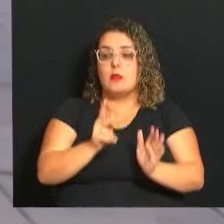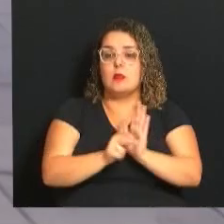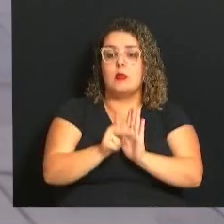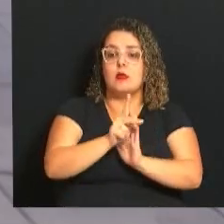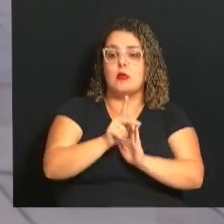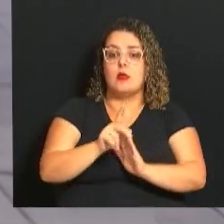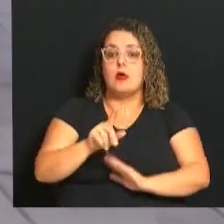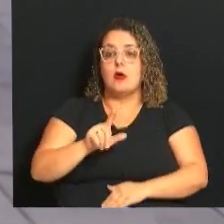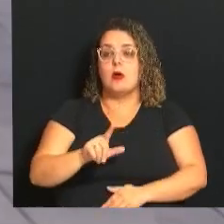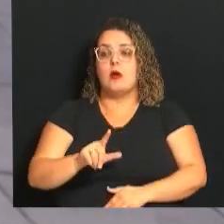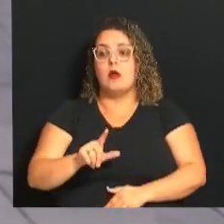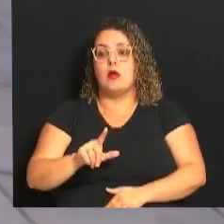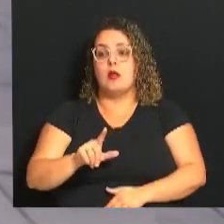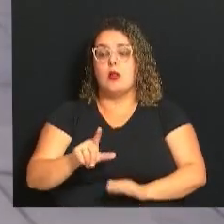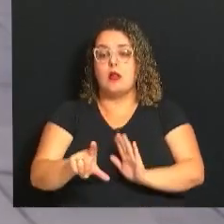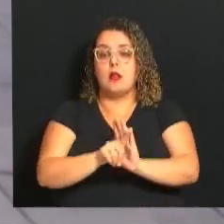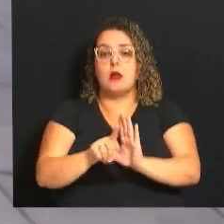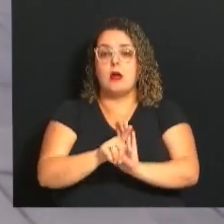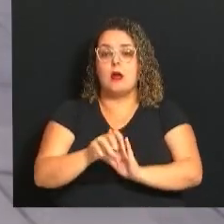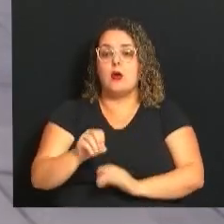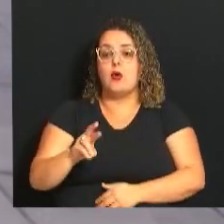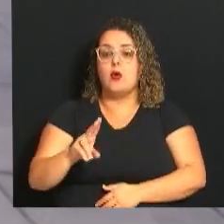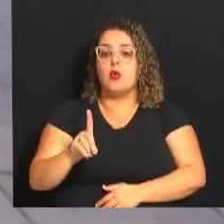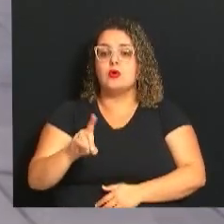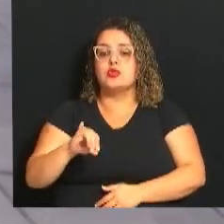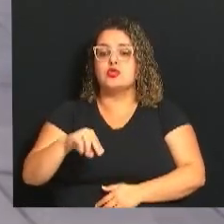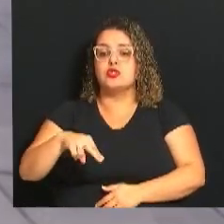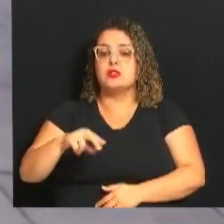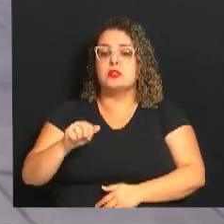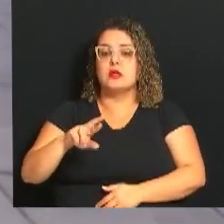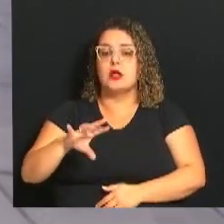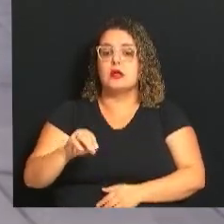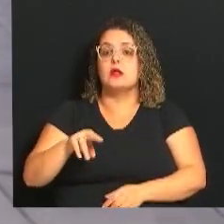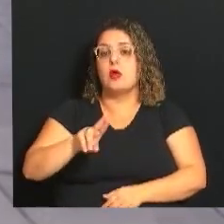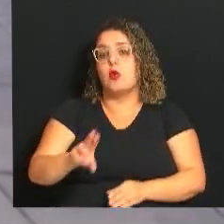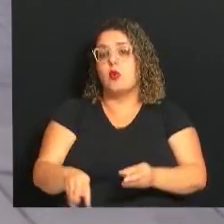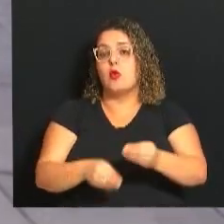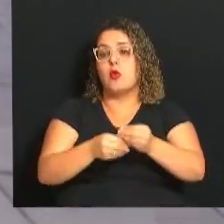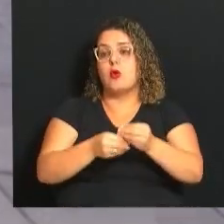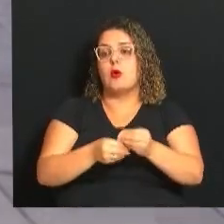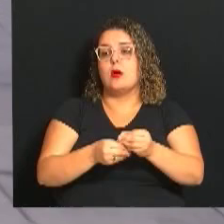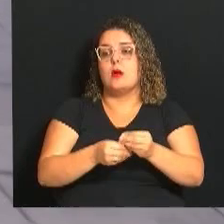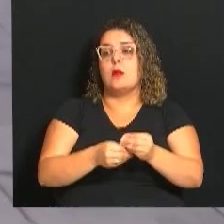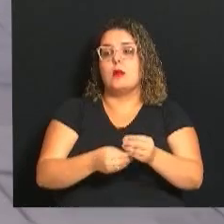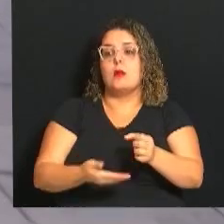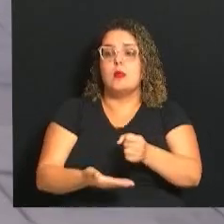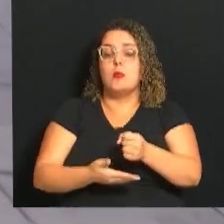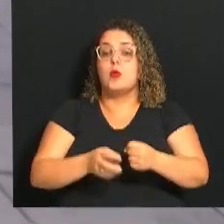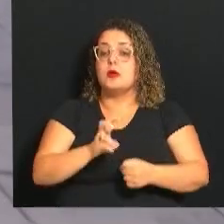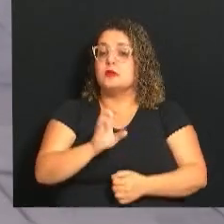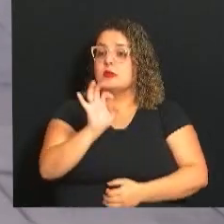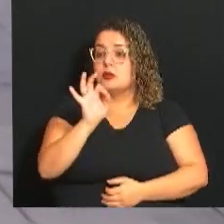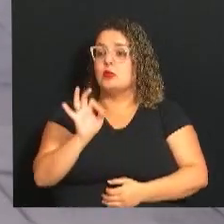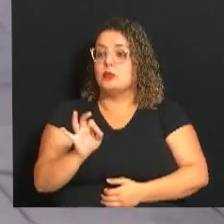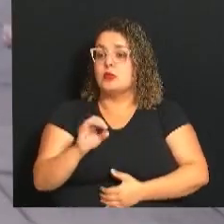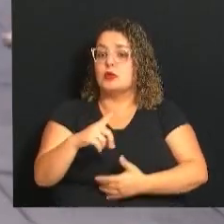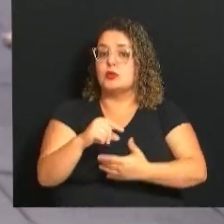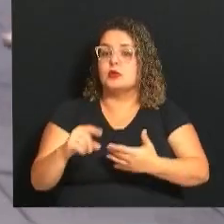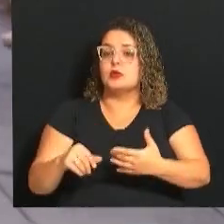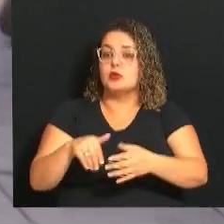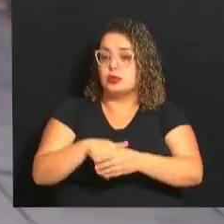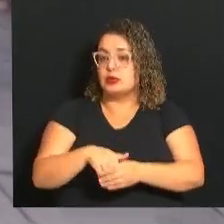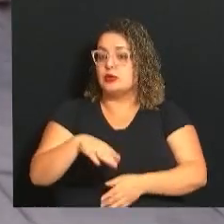um projeto de lei ordinária ou projeto de lei complementar desde que subscritos por no mínimo cinco por